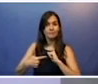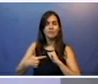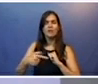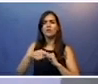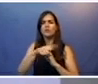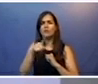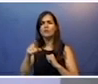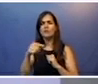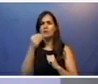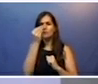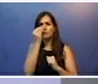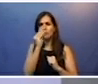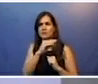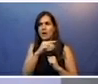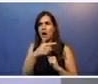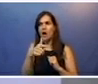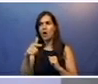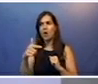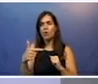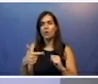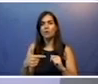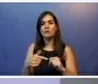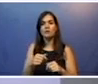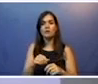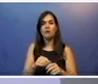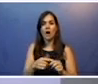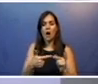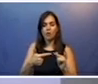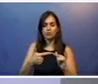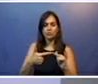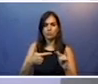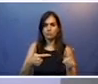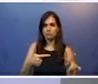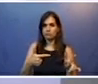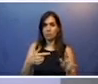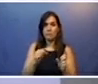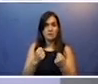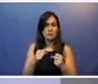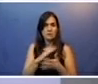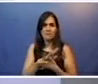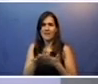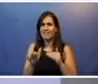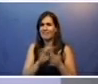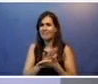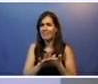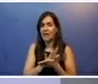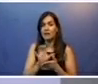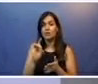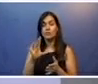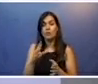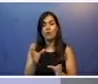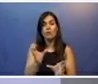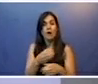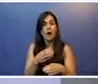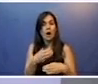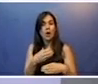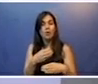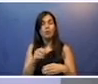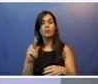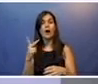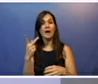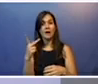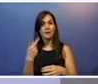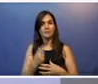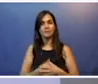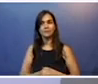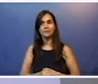desprezando a altura do teodolito. Então não precisa fazer mais nenhum cálculo, é só achar a altura H aqui. Certo?